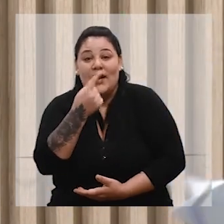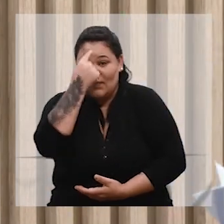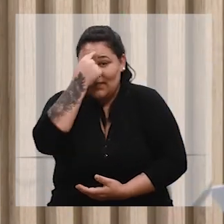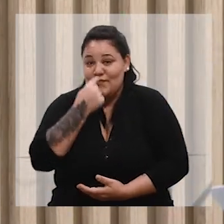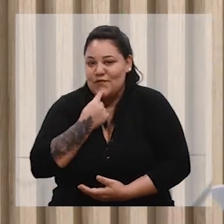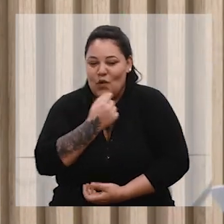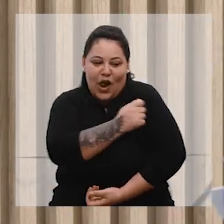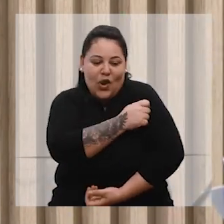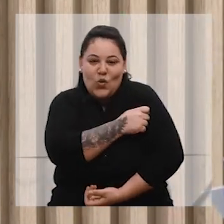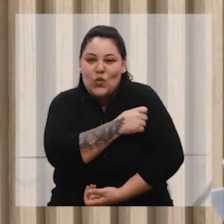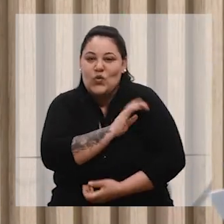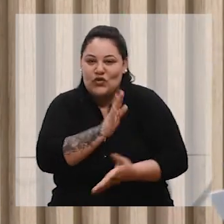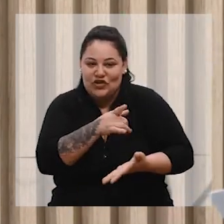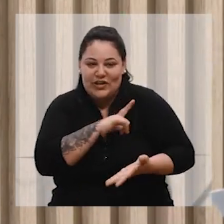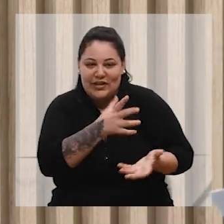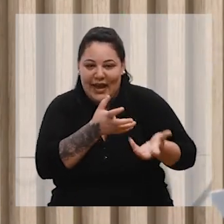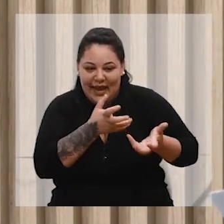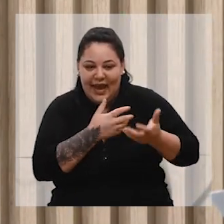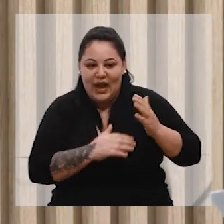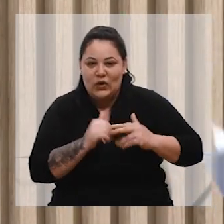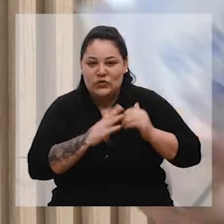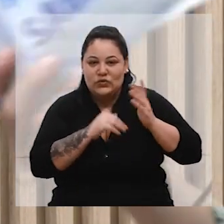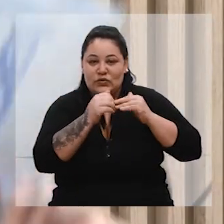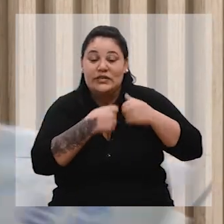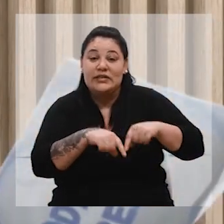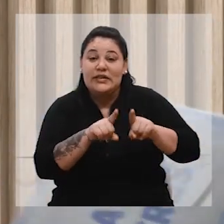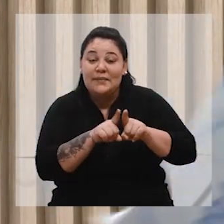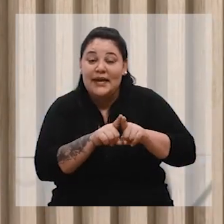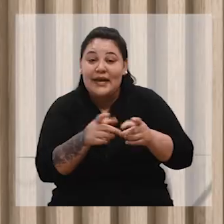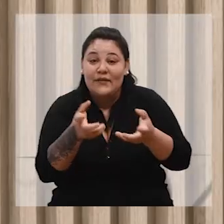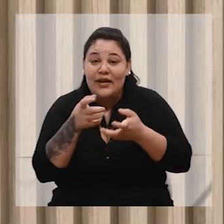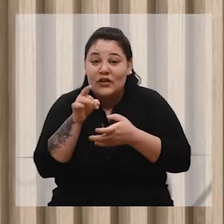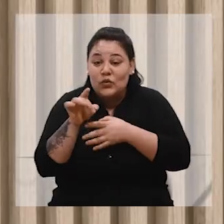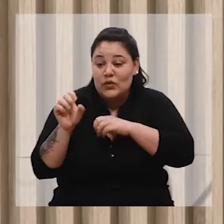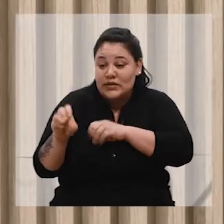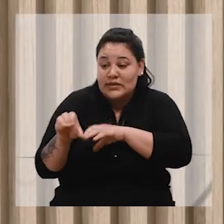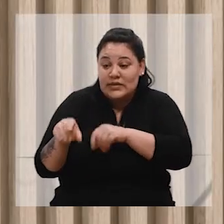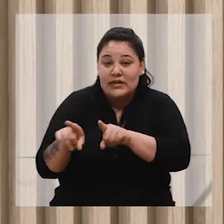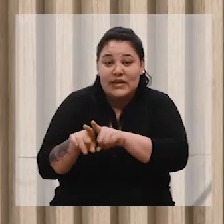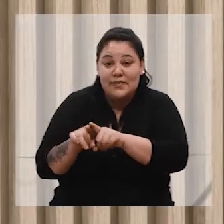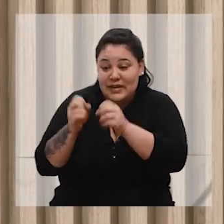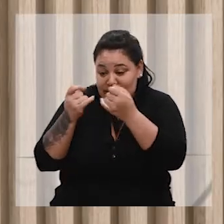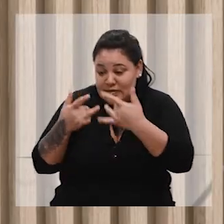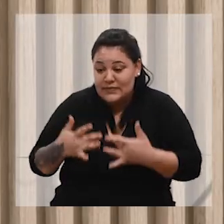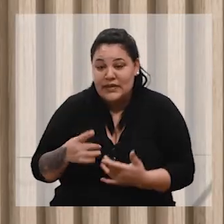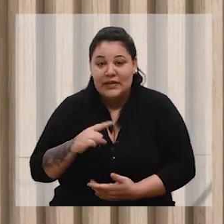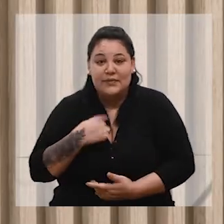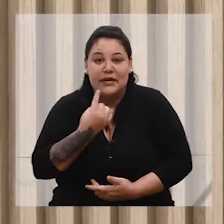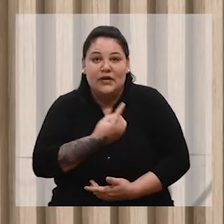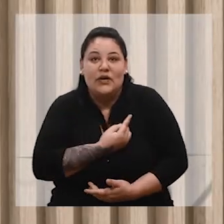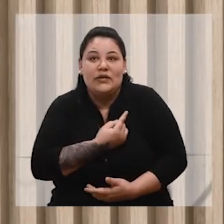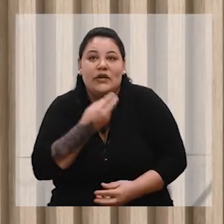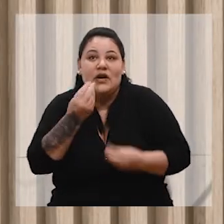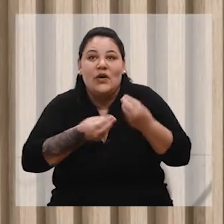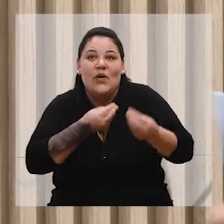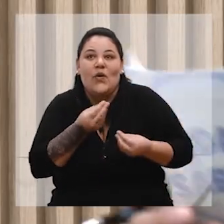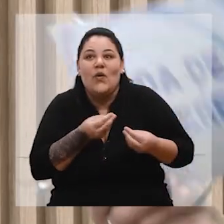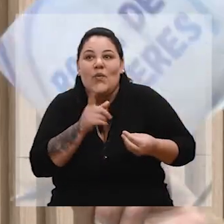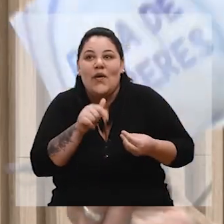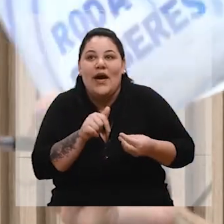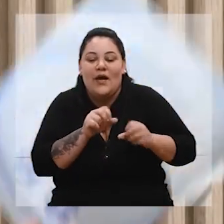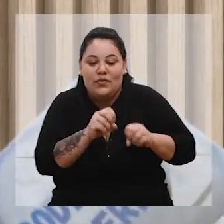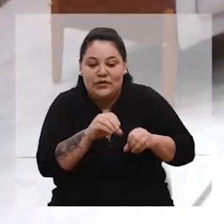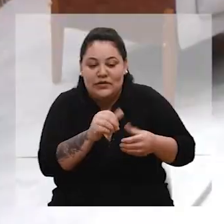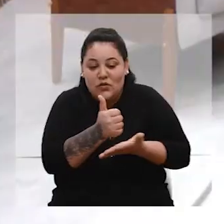fale desse perfil de aluno que a gente busca construir, né? E também quero que tu nos ensine, nos explique como é